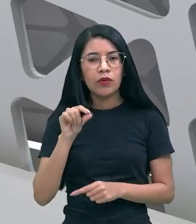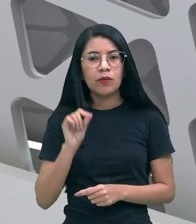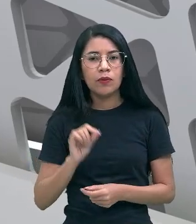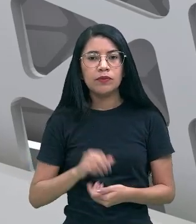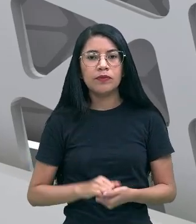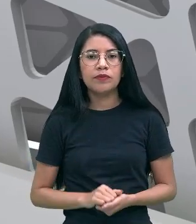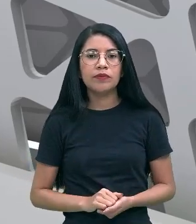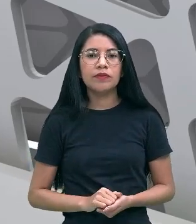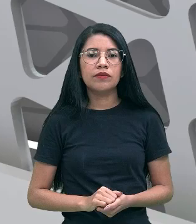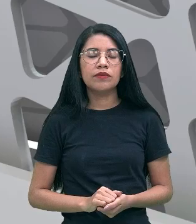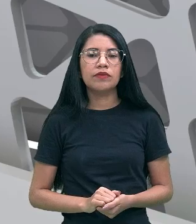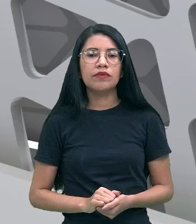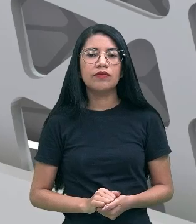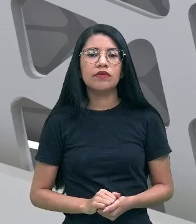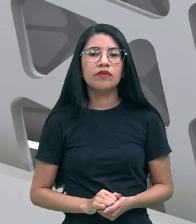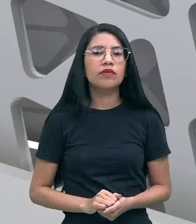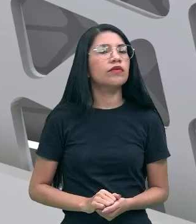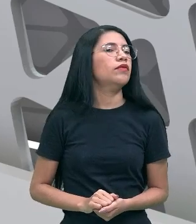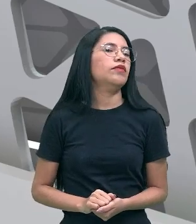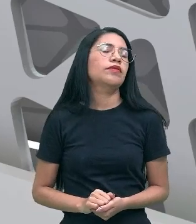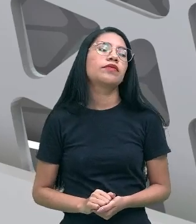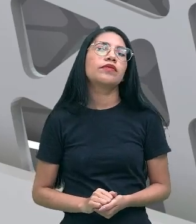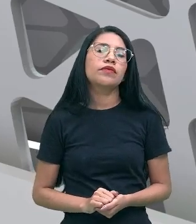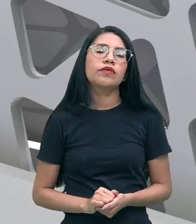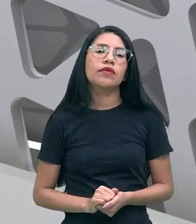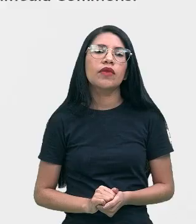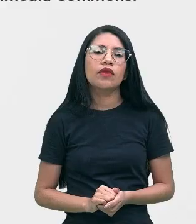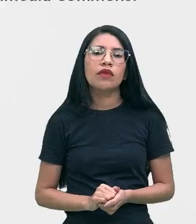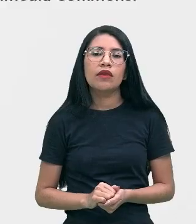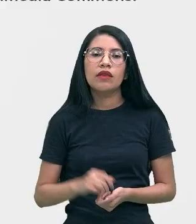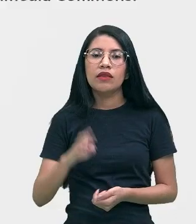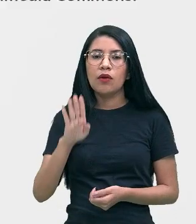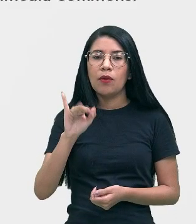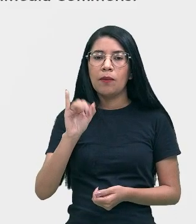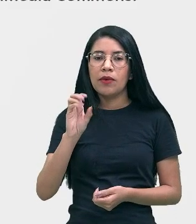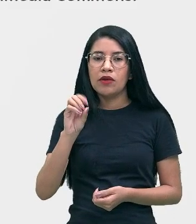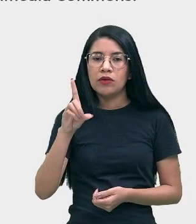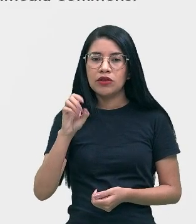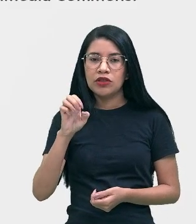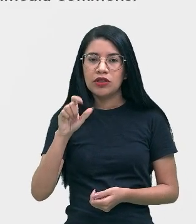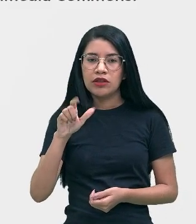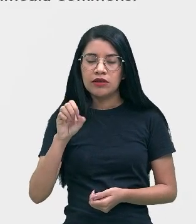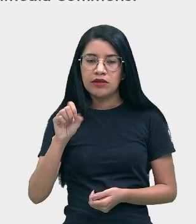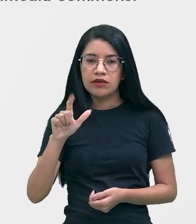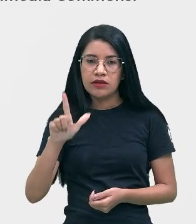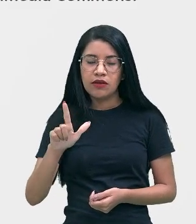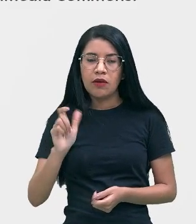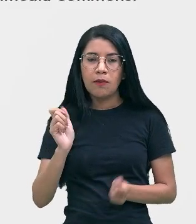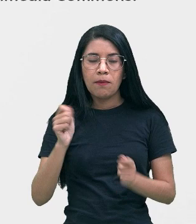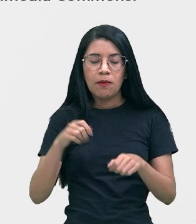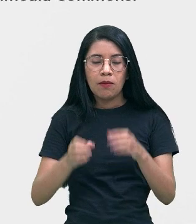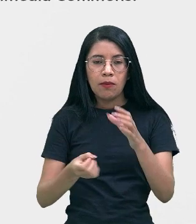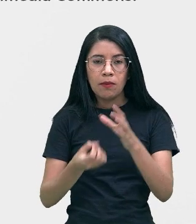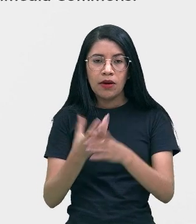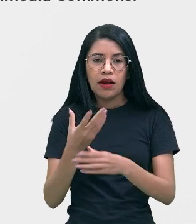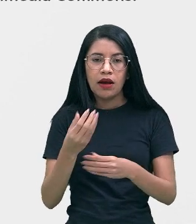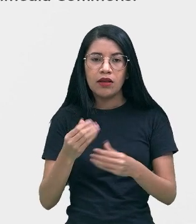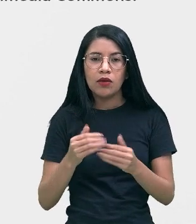fósseis. Vamos continuar lá. Então, olha aí, ó, o biodiesel pode ser produzido a partir